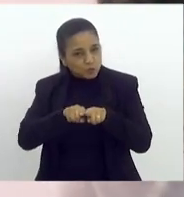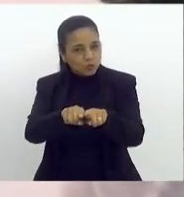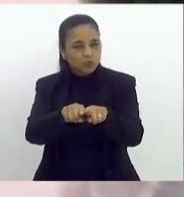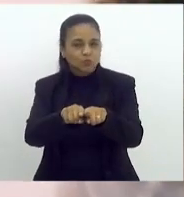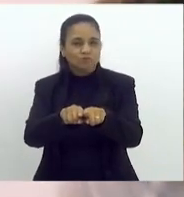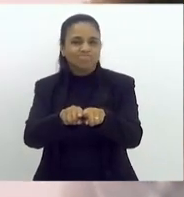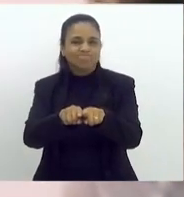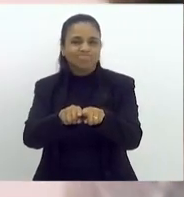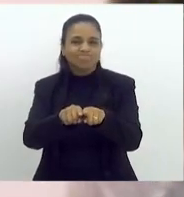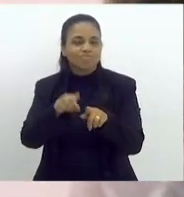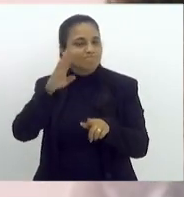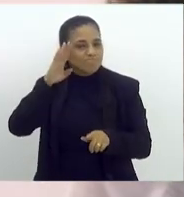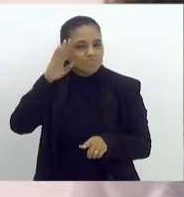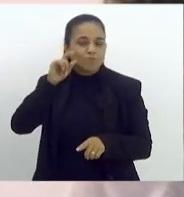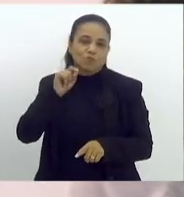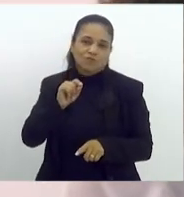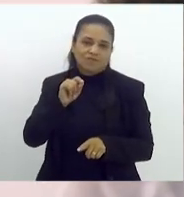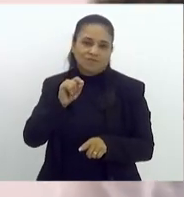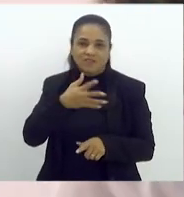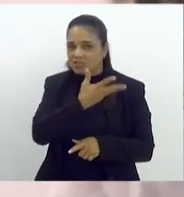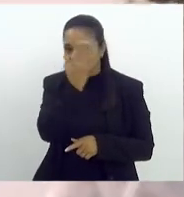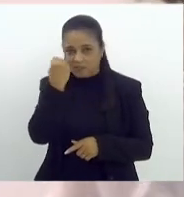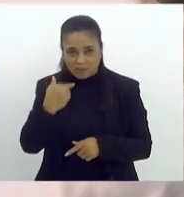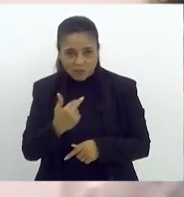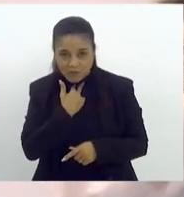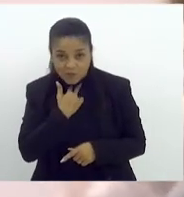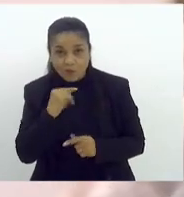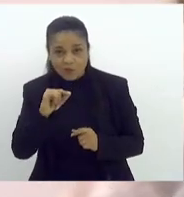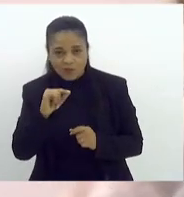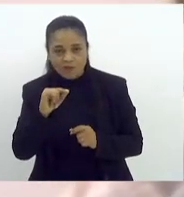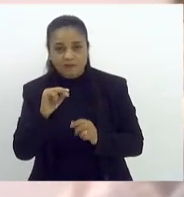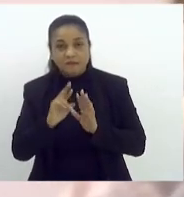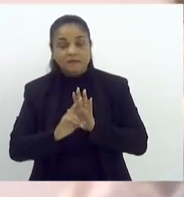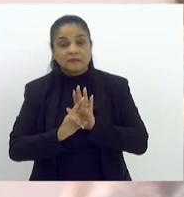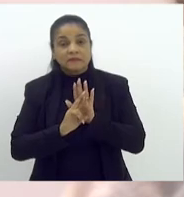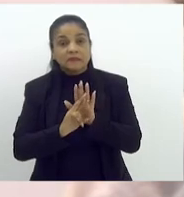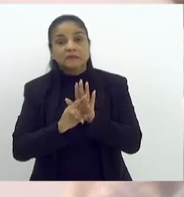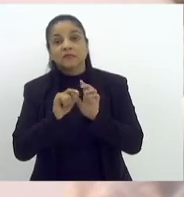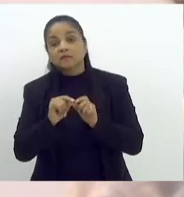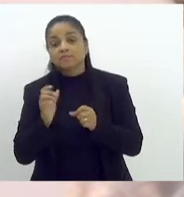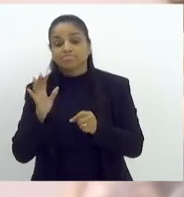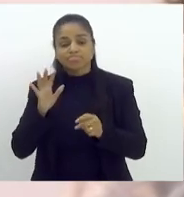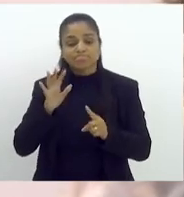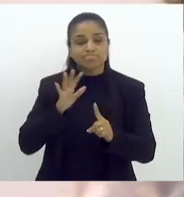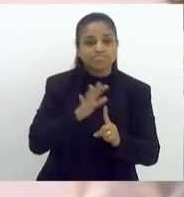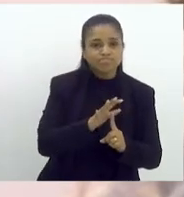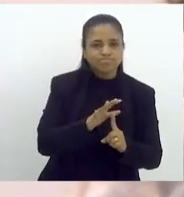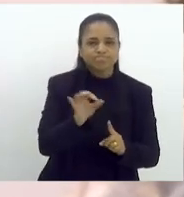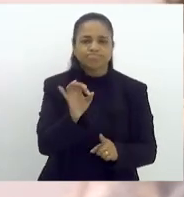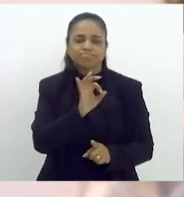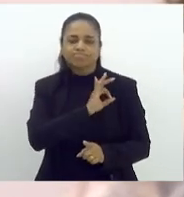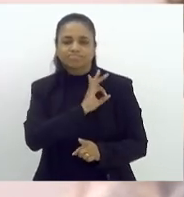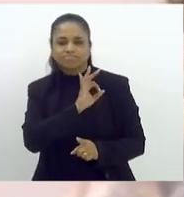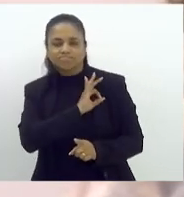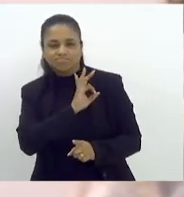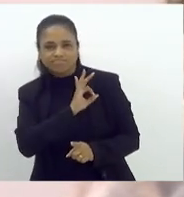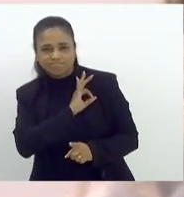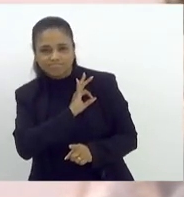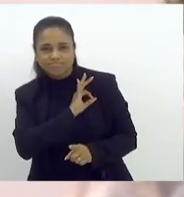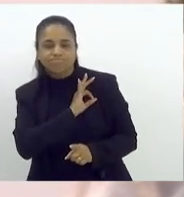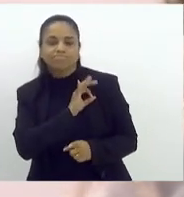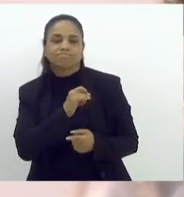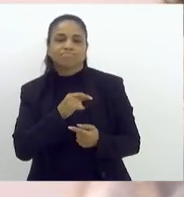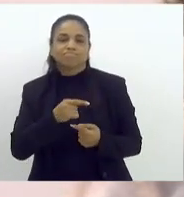coisas que são fundamentais que a gente não pode esquecer primeiro é a repressão a repressão policial que sempre acontece né